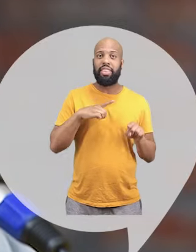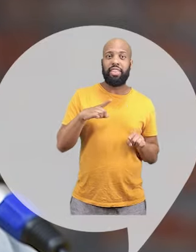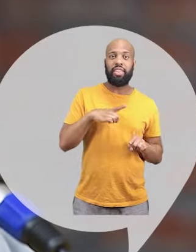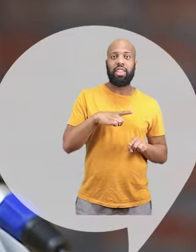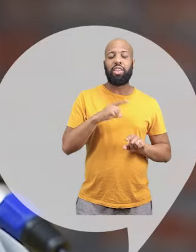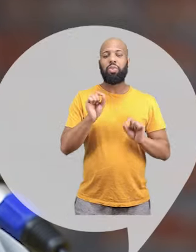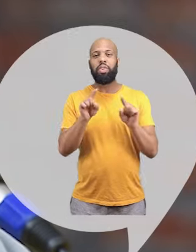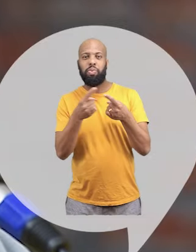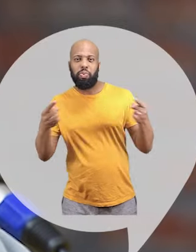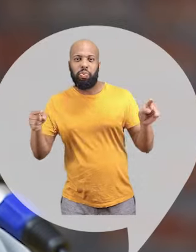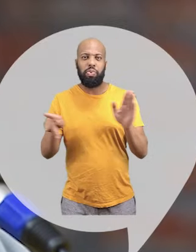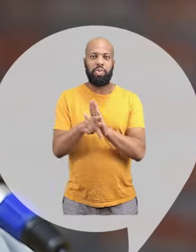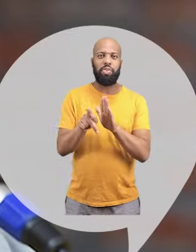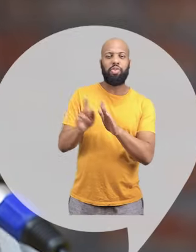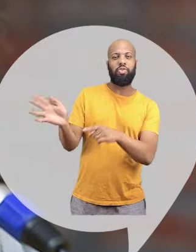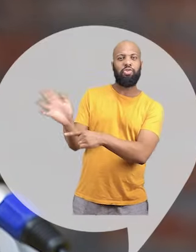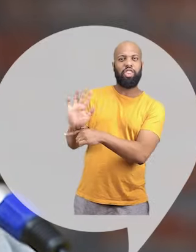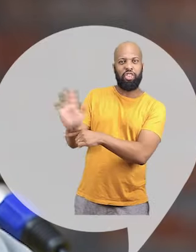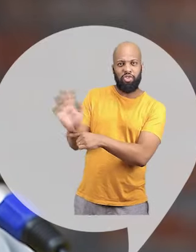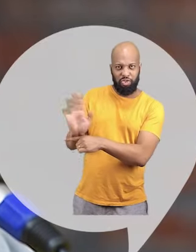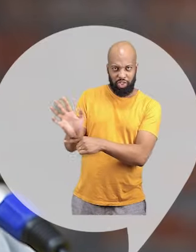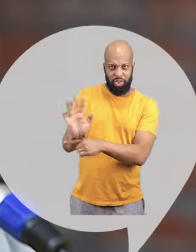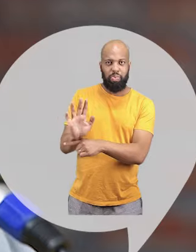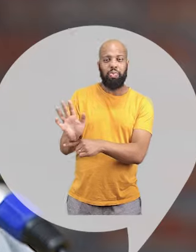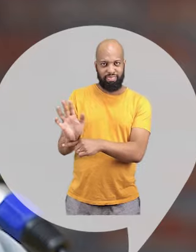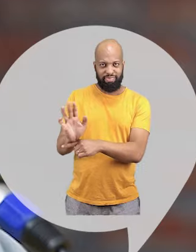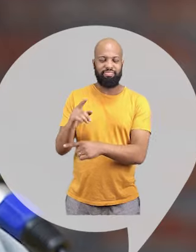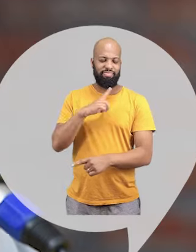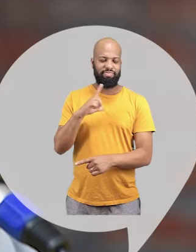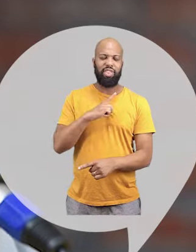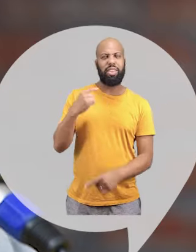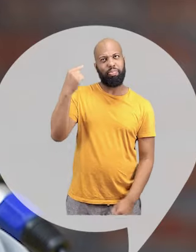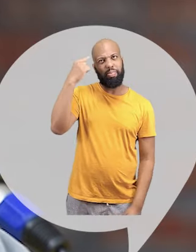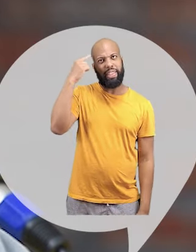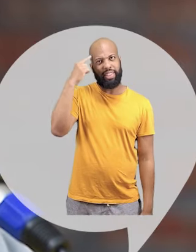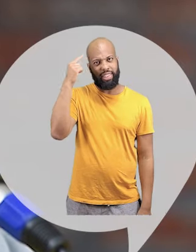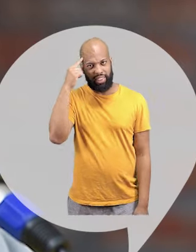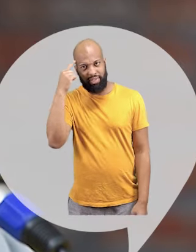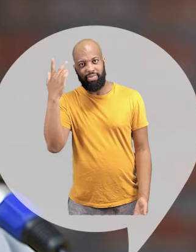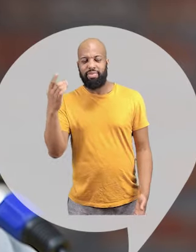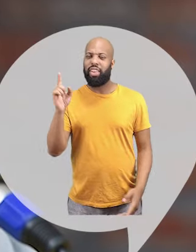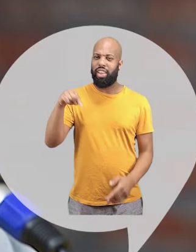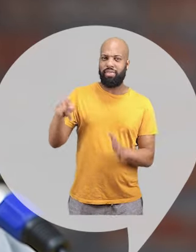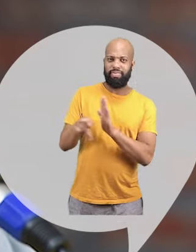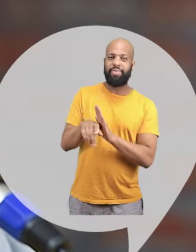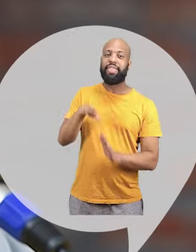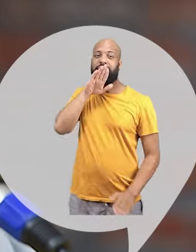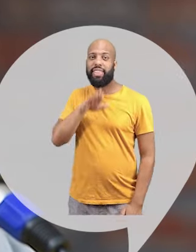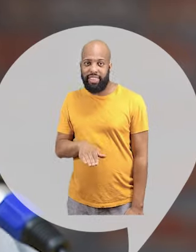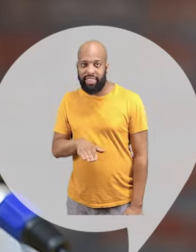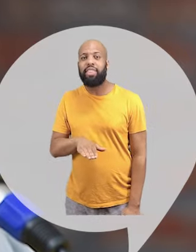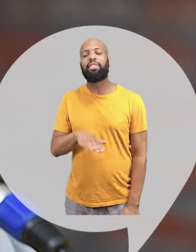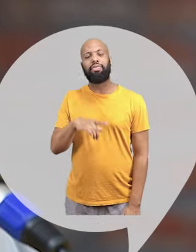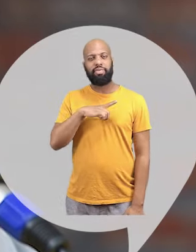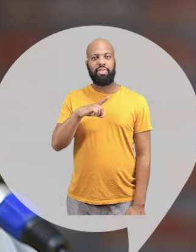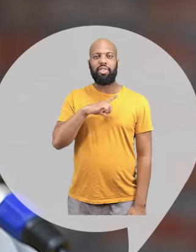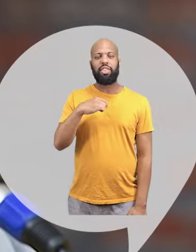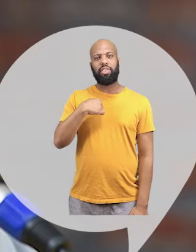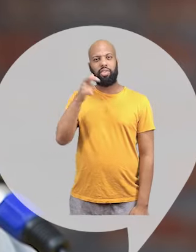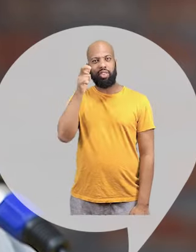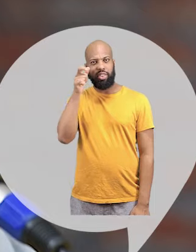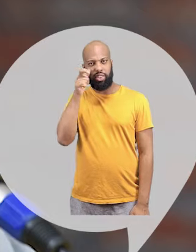assim é que me lembrou tanto né que a música do Indiana Jones porque eu realmente gosto você sabe pensa sessão da tarde eu gosto muito